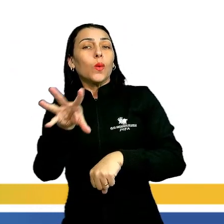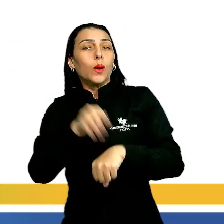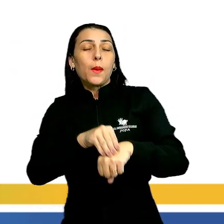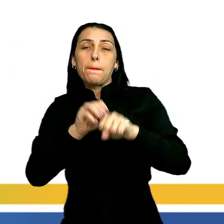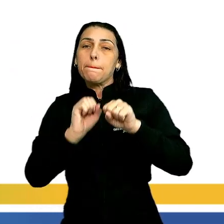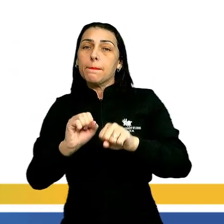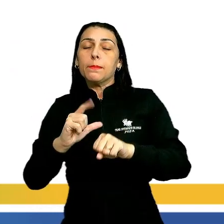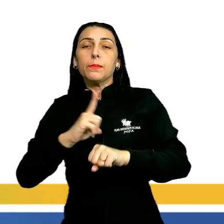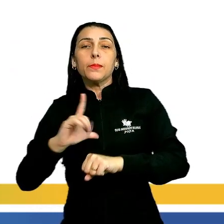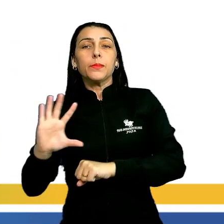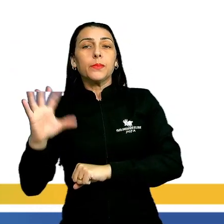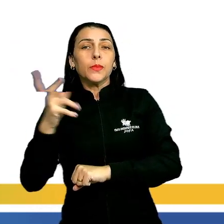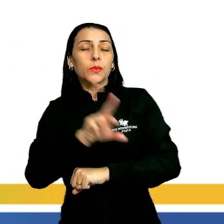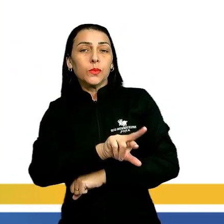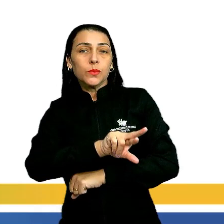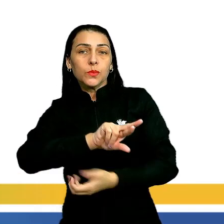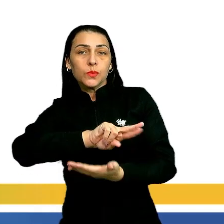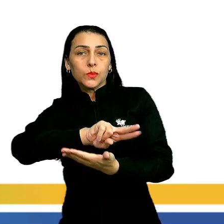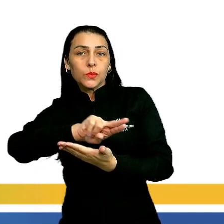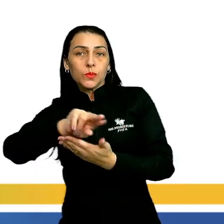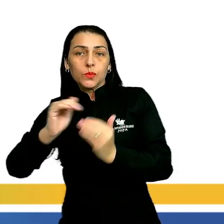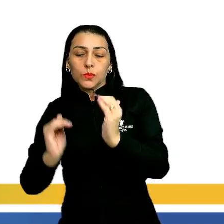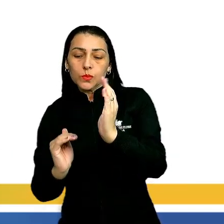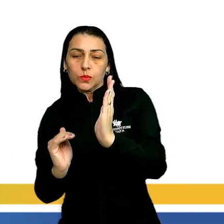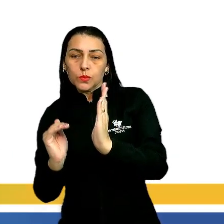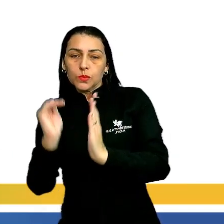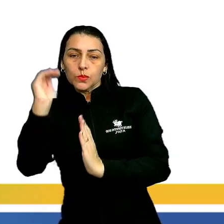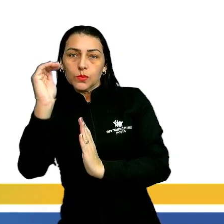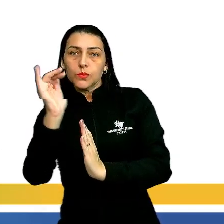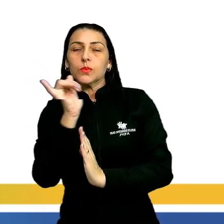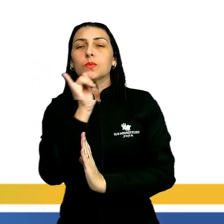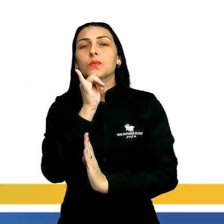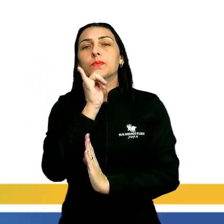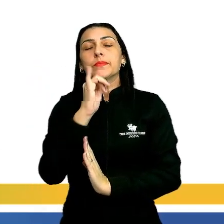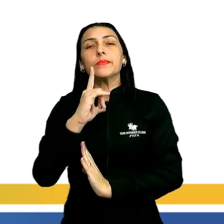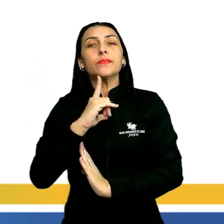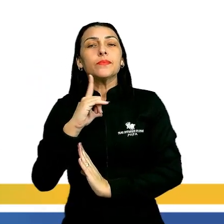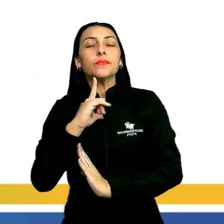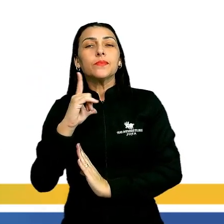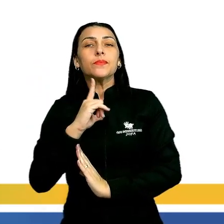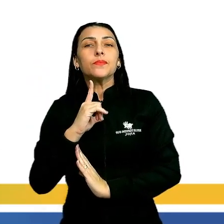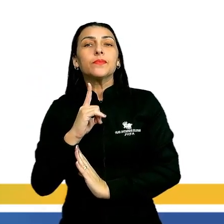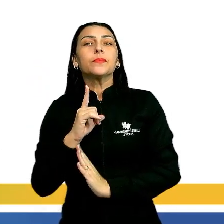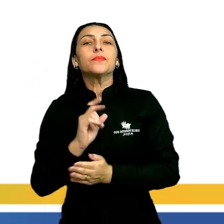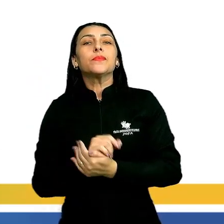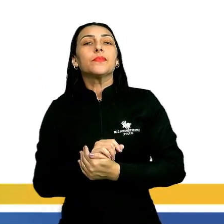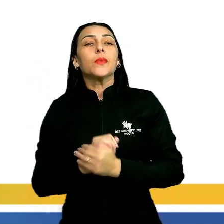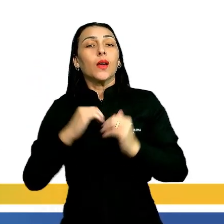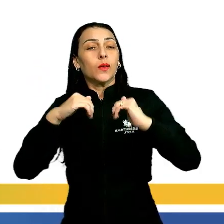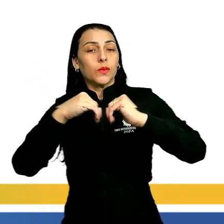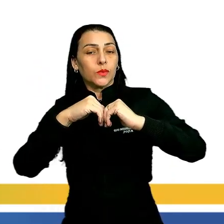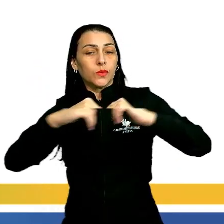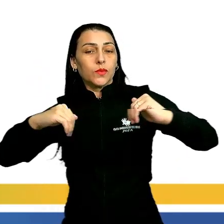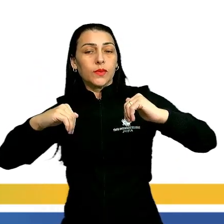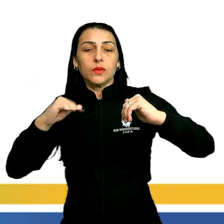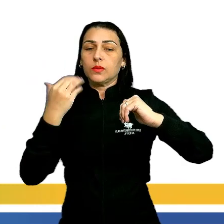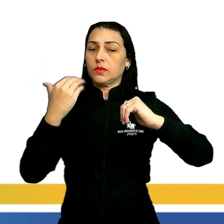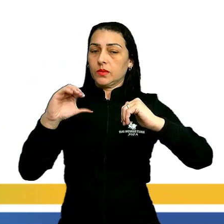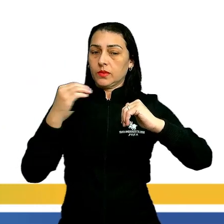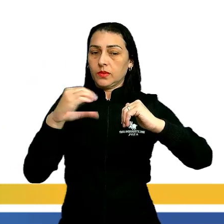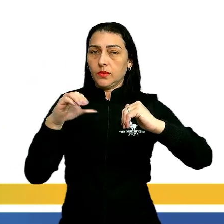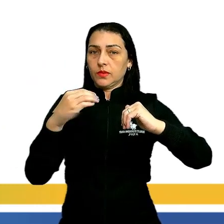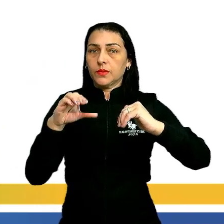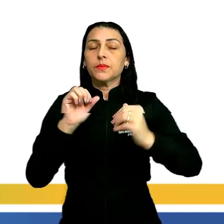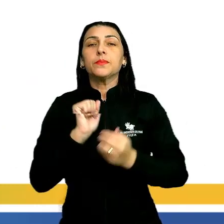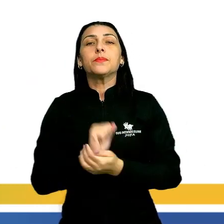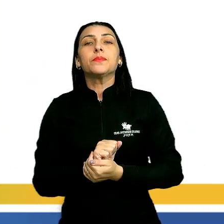pode ocorrer em diferentes níveis. Por exemplo, nós temos aí um pouco a divisão das ciências para ele.